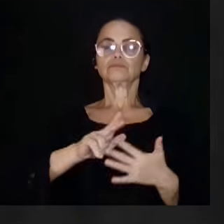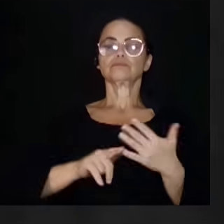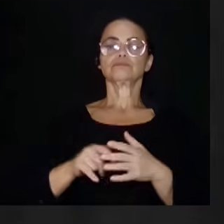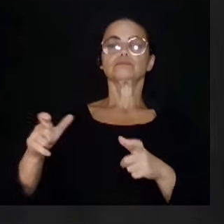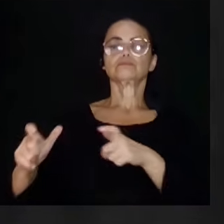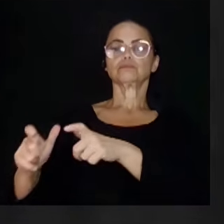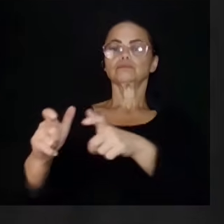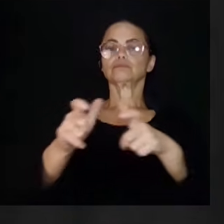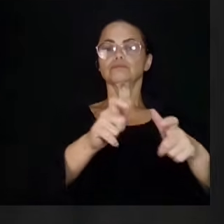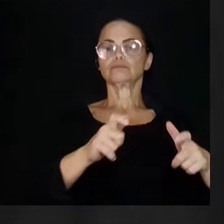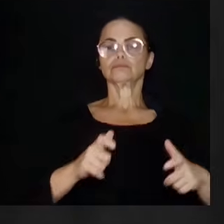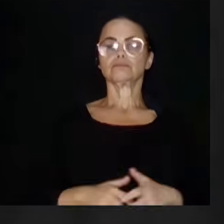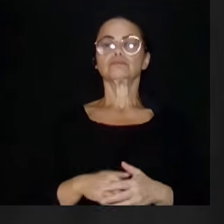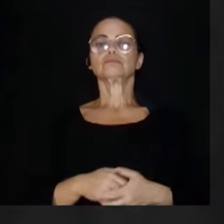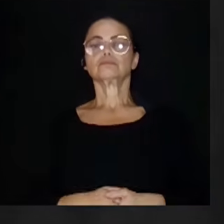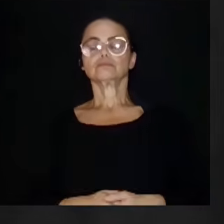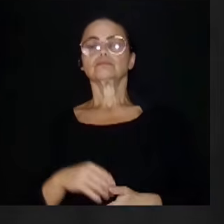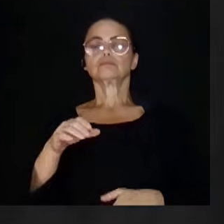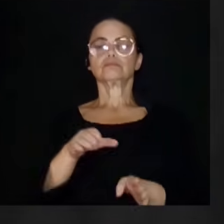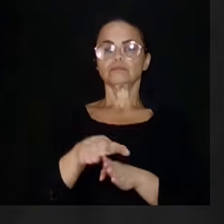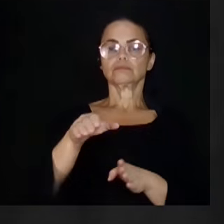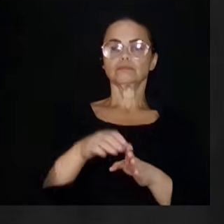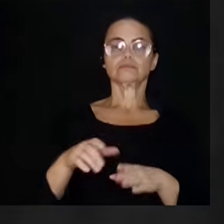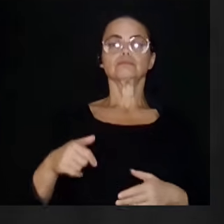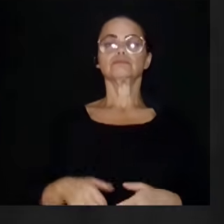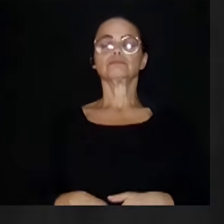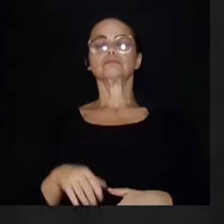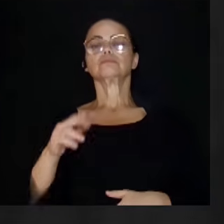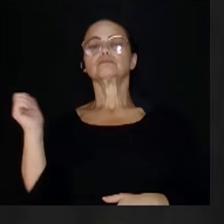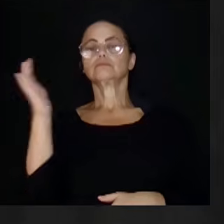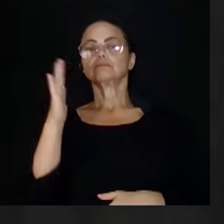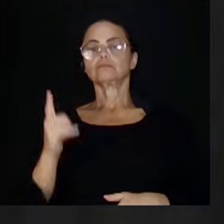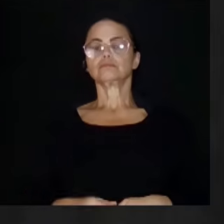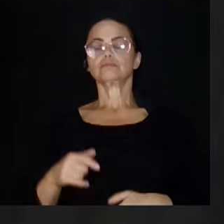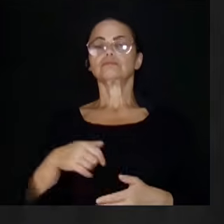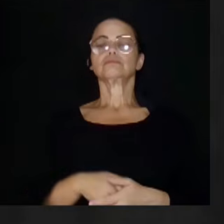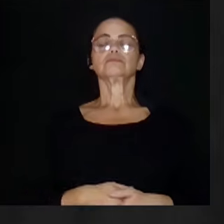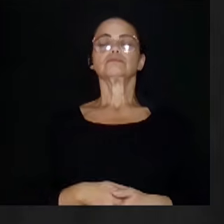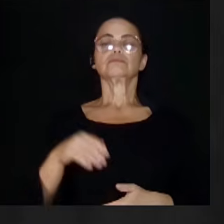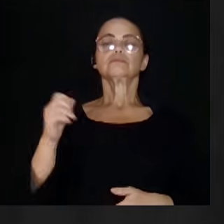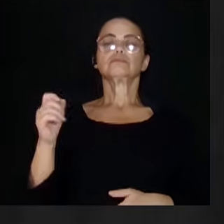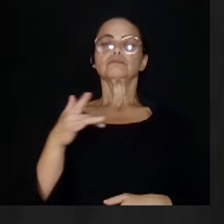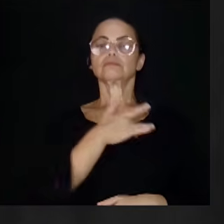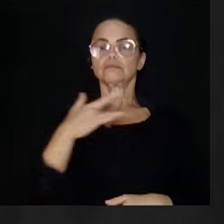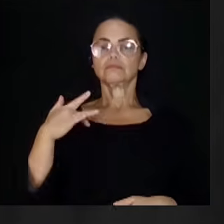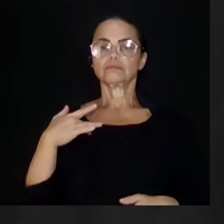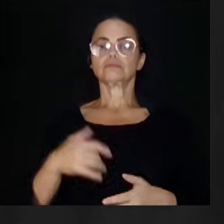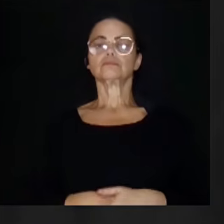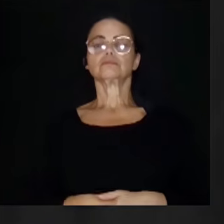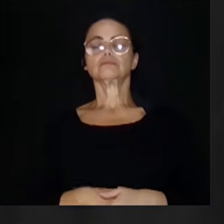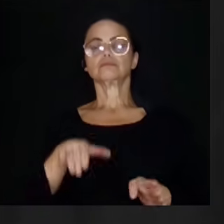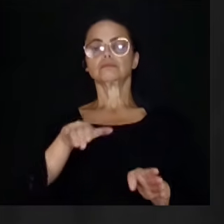nós estamos no Conselho Nacional de Saúde, né? Nós estamos no Conselho